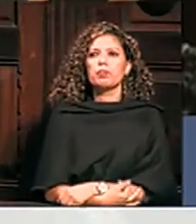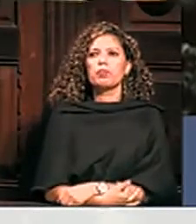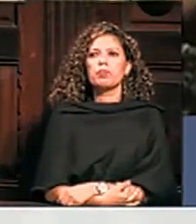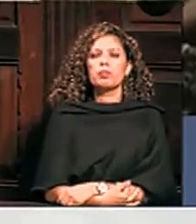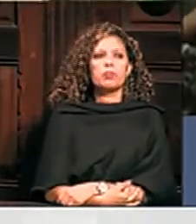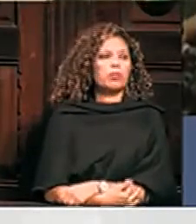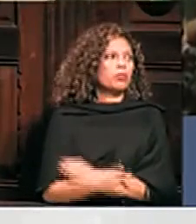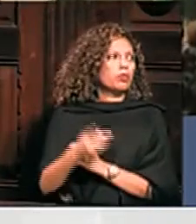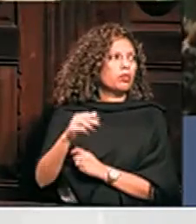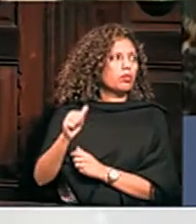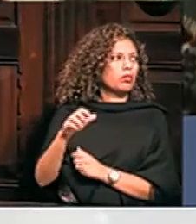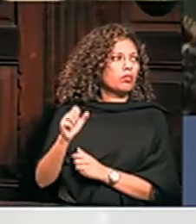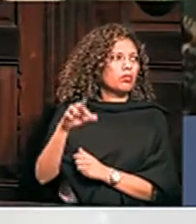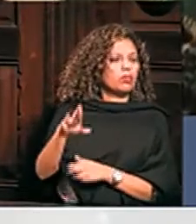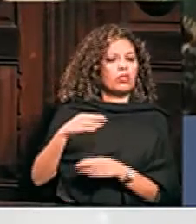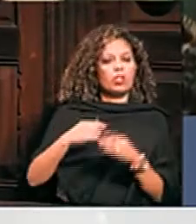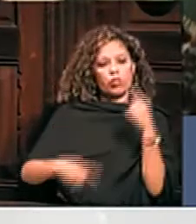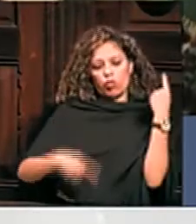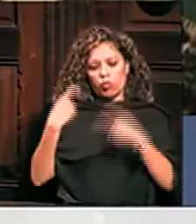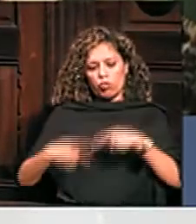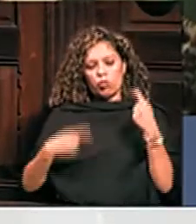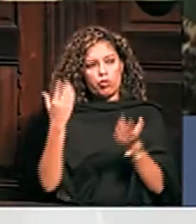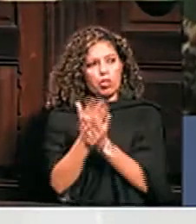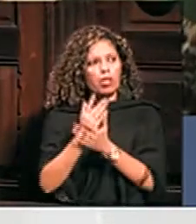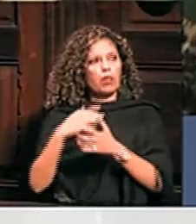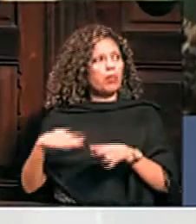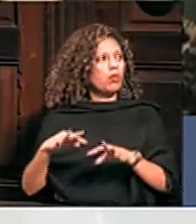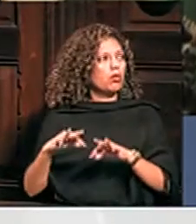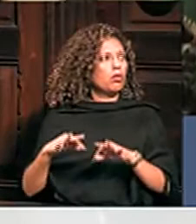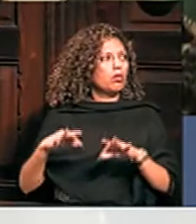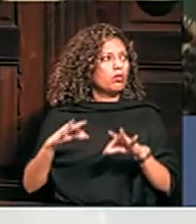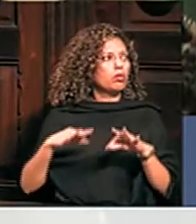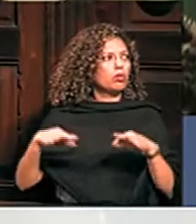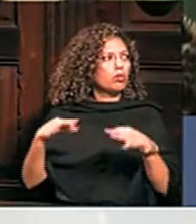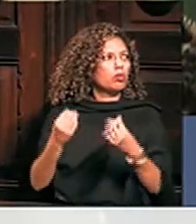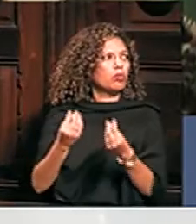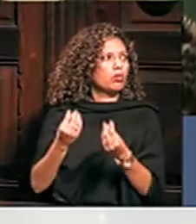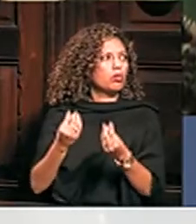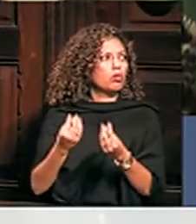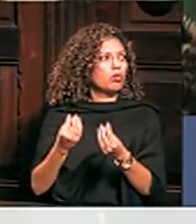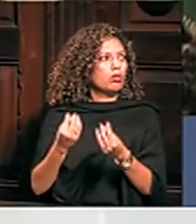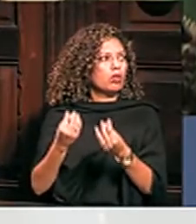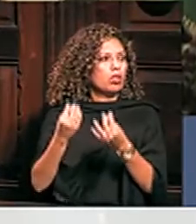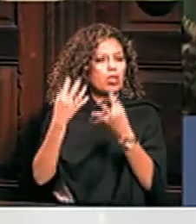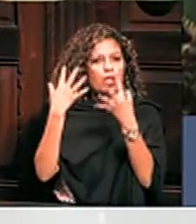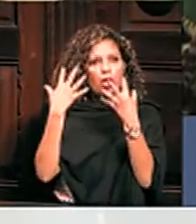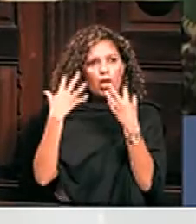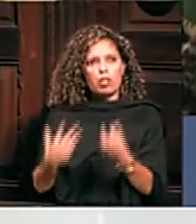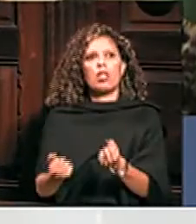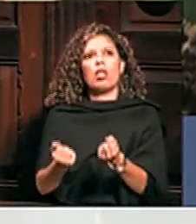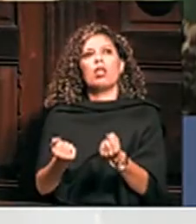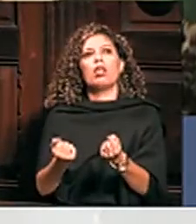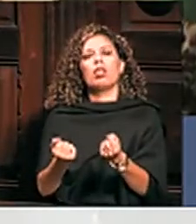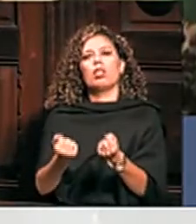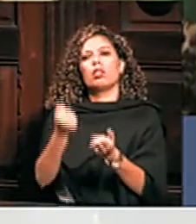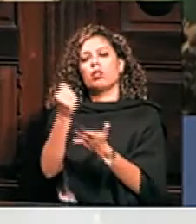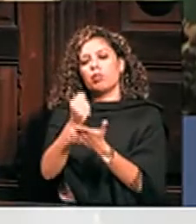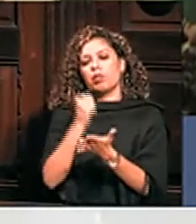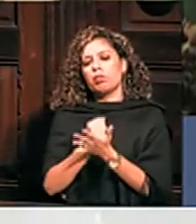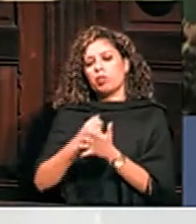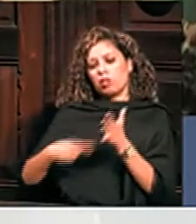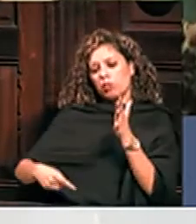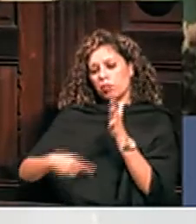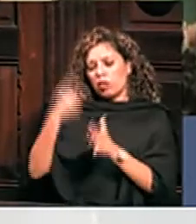Com os pareceres emitidos em discussão, não havendo quem queira discutir, encerra a discussão em votação. Senhores que aprovam isso como estão, aprovado em primeira, retorna em